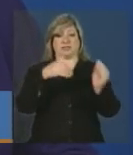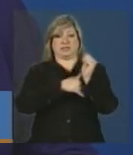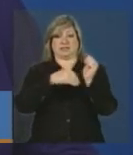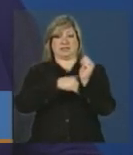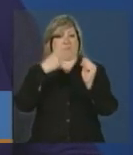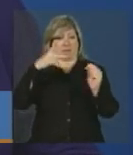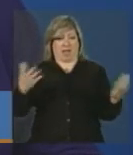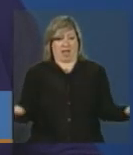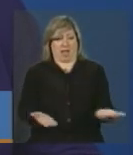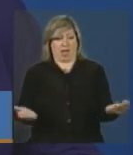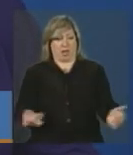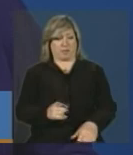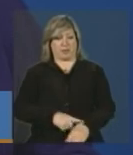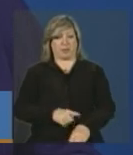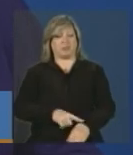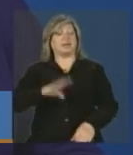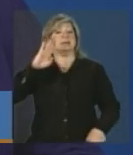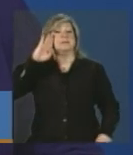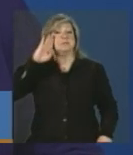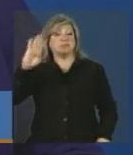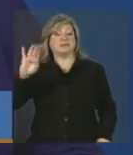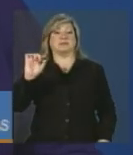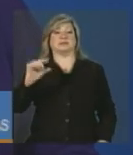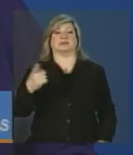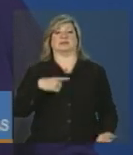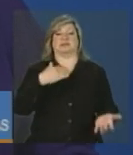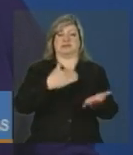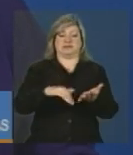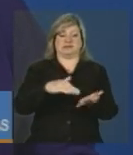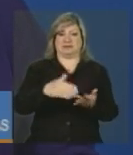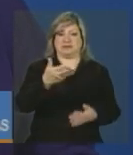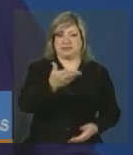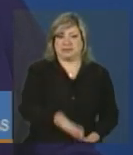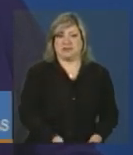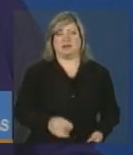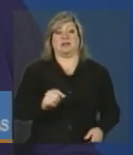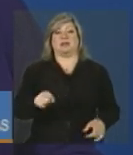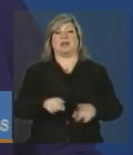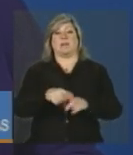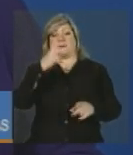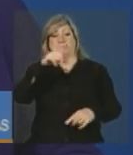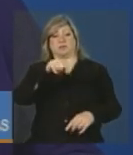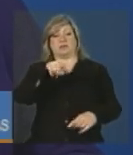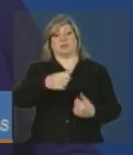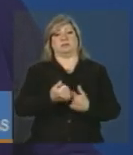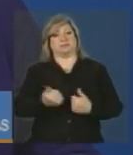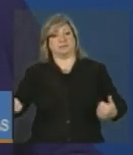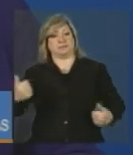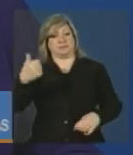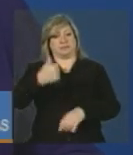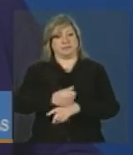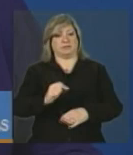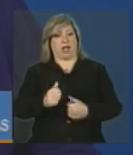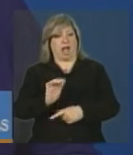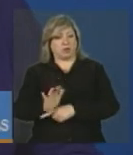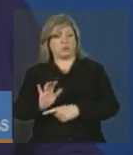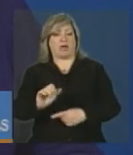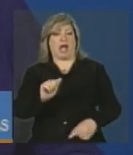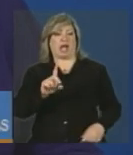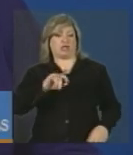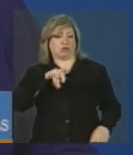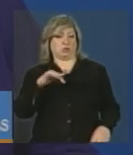momento, principalmente para o secretário, para aquele que vai ser o indicado para ser o adjunto, e no